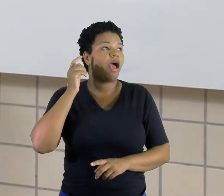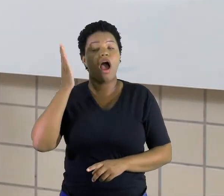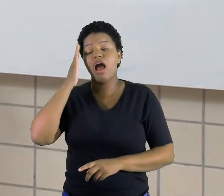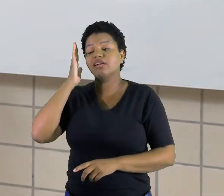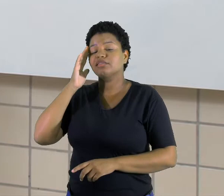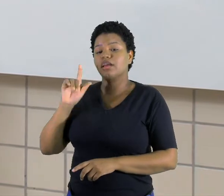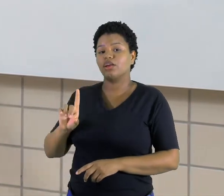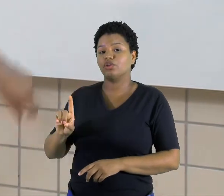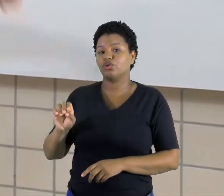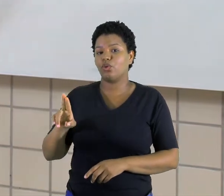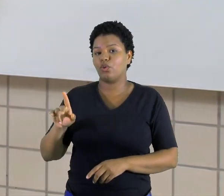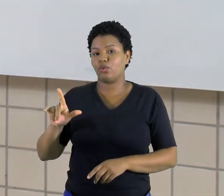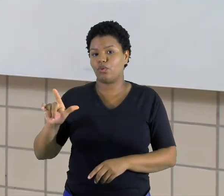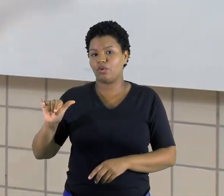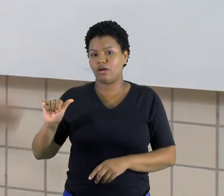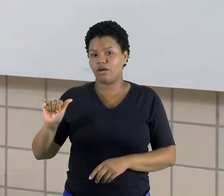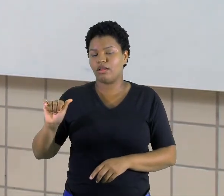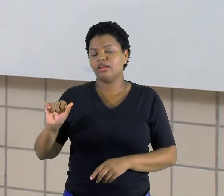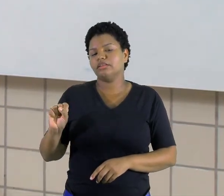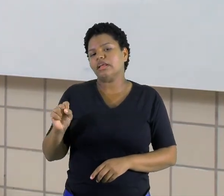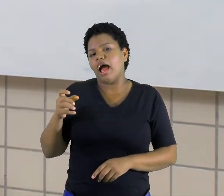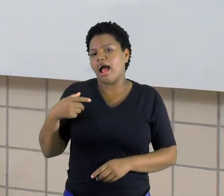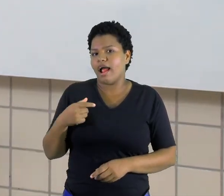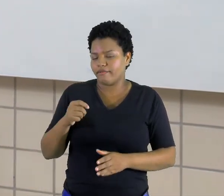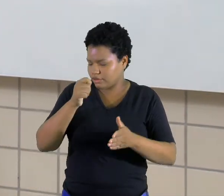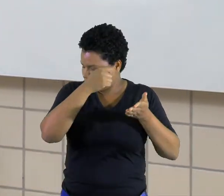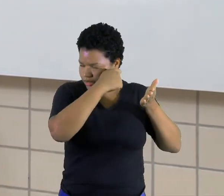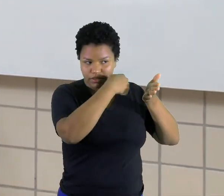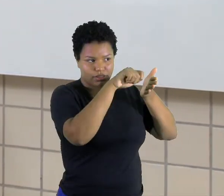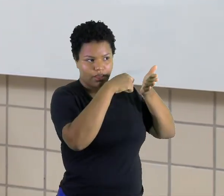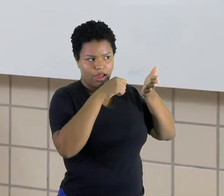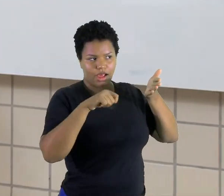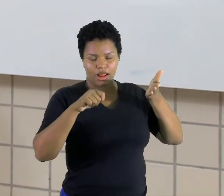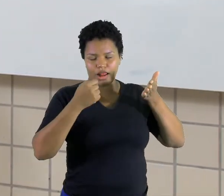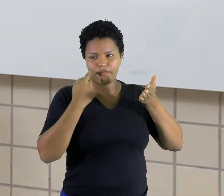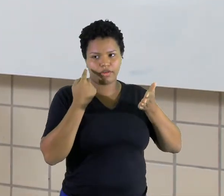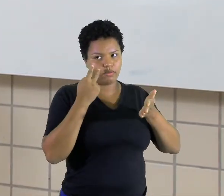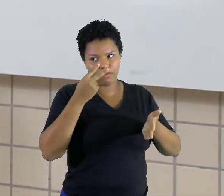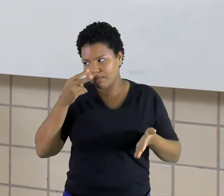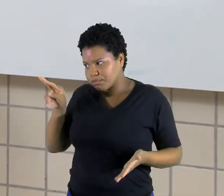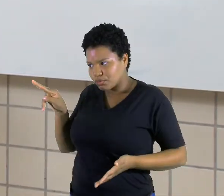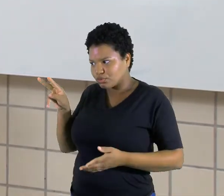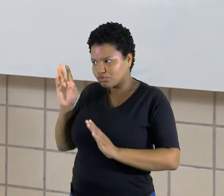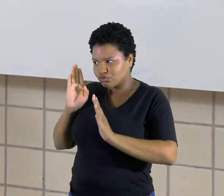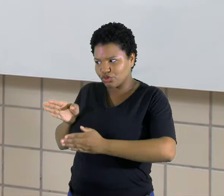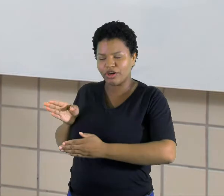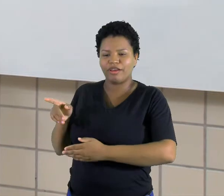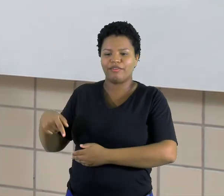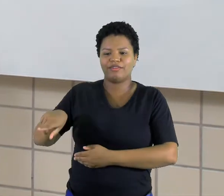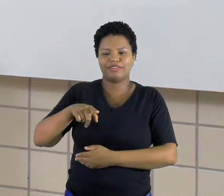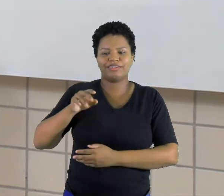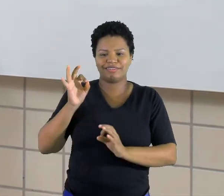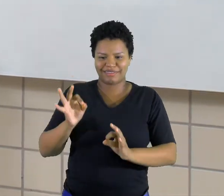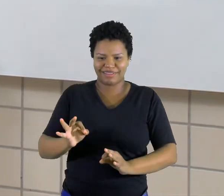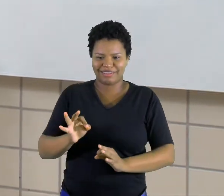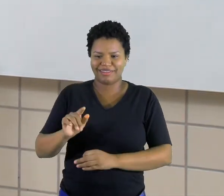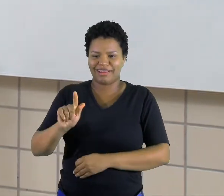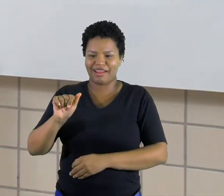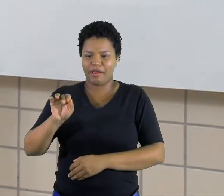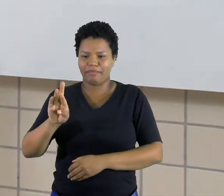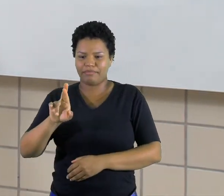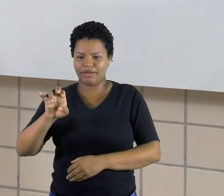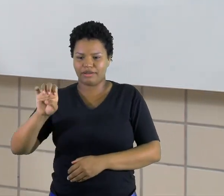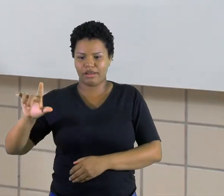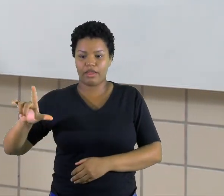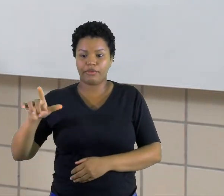Por isso que quando a gente está aqui copiando no quadro, vocês estão conversando, a gente vai direitinho vocês, né? Né, Manuel? Então, a